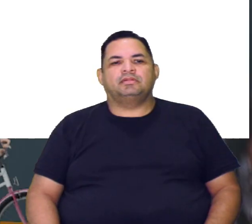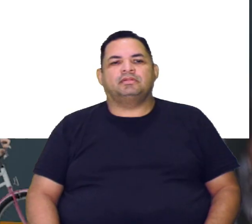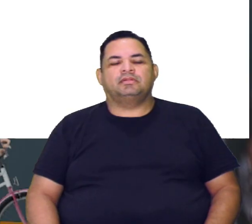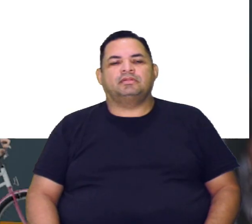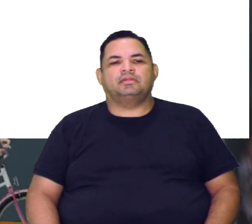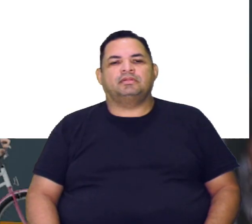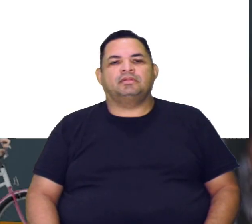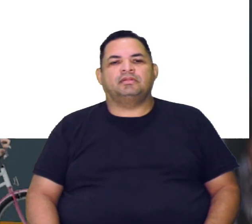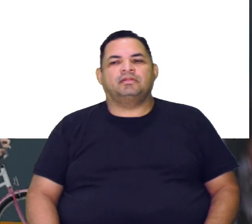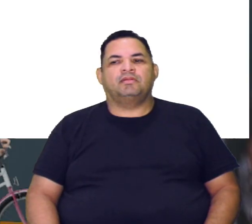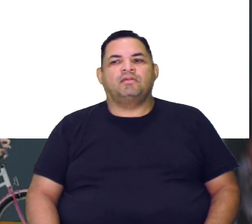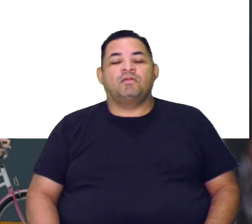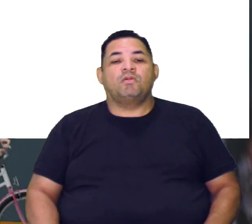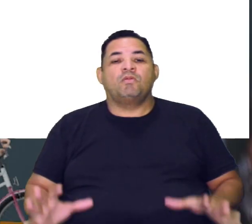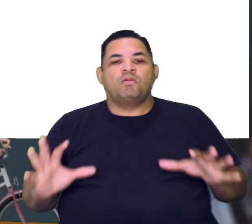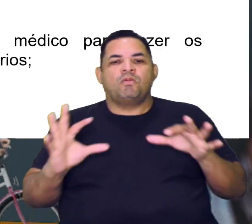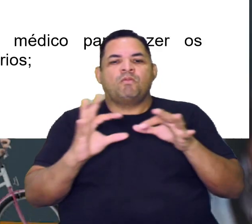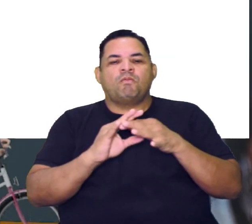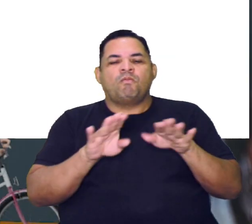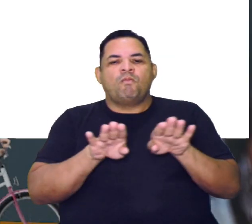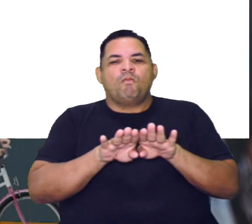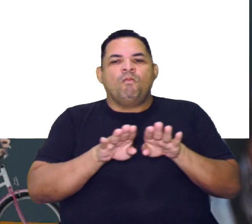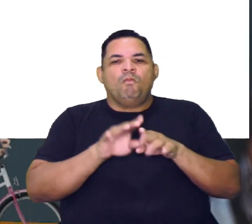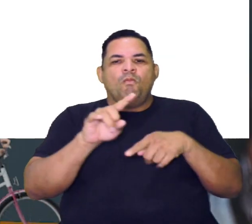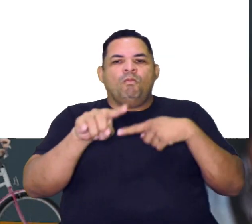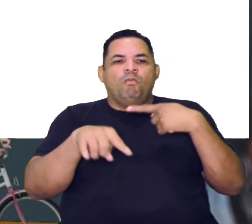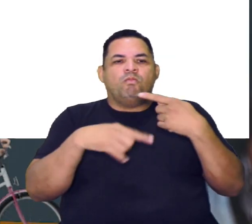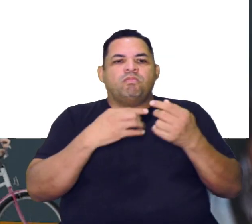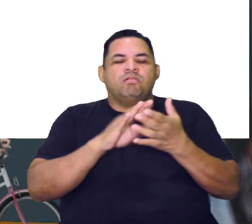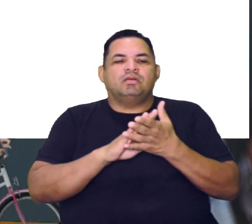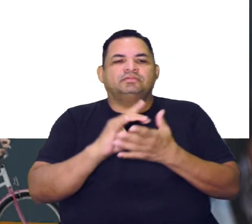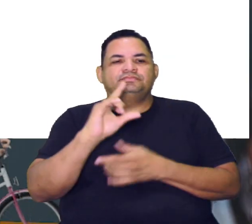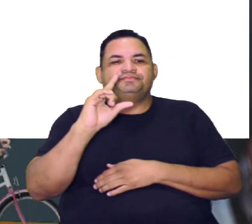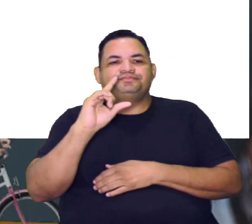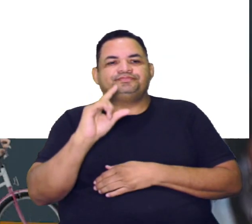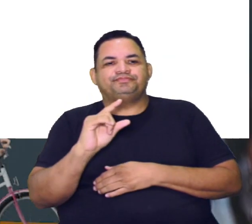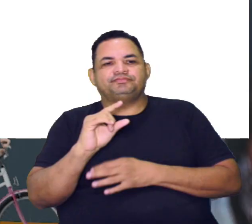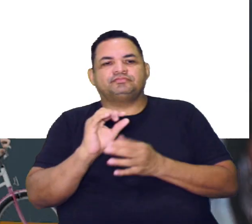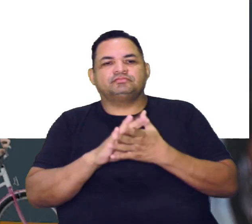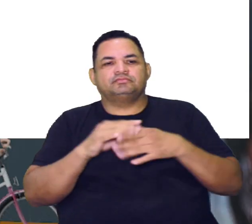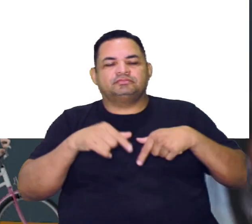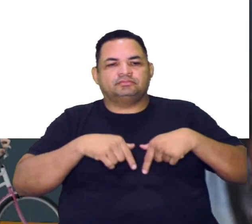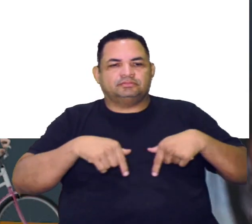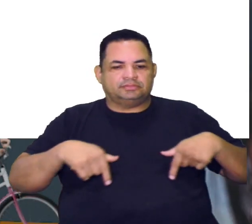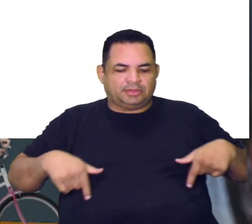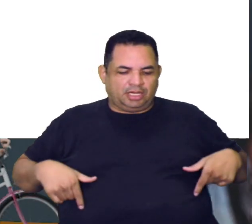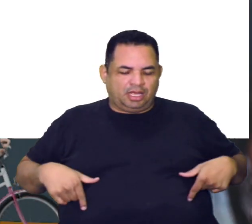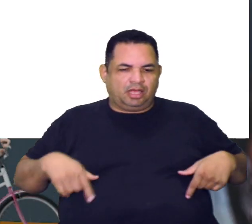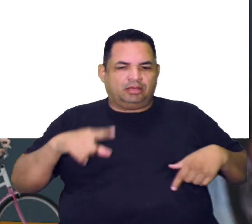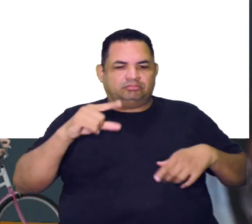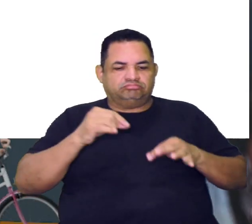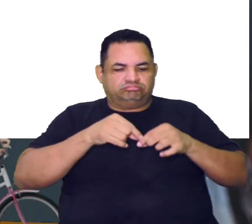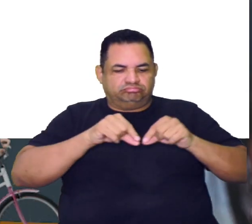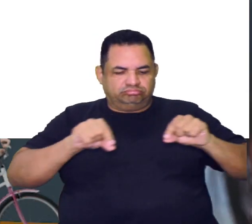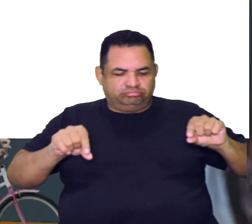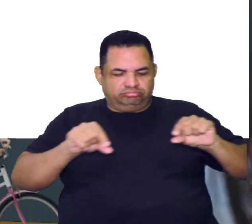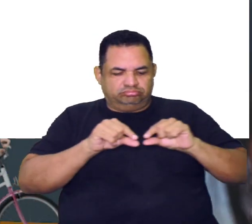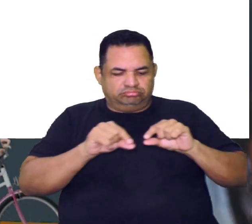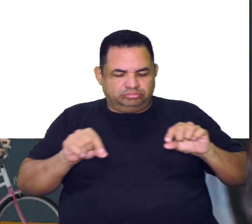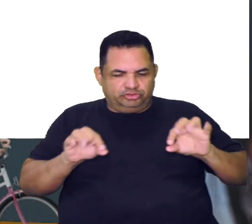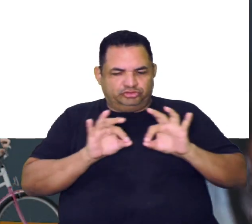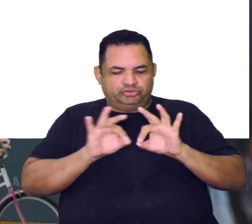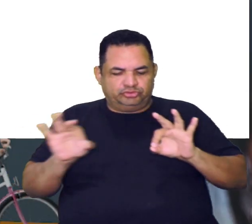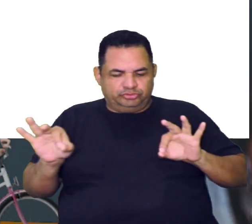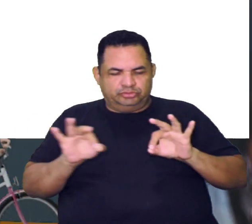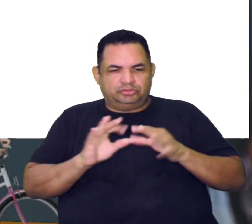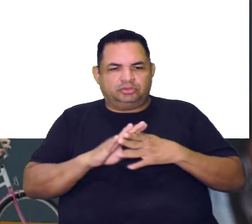mais que a gente tem nesse contexto? E aí daqui a pouco eu estou diminuindo aí as minhas medidas, né? Vou buscar aí